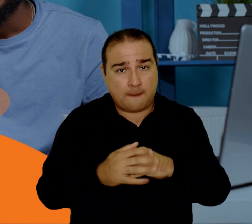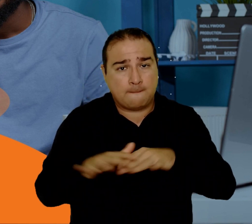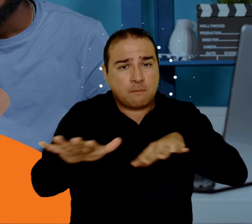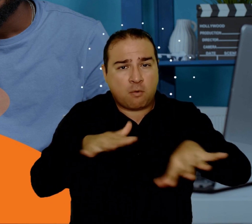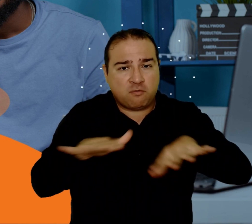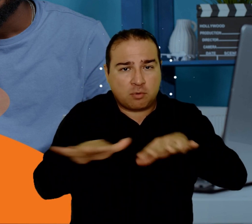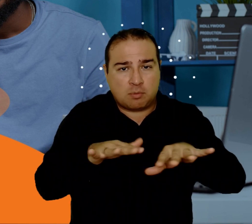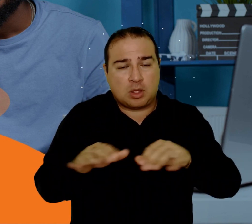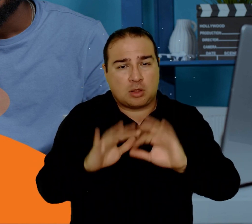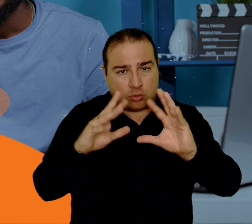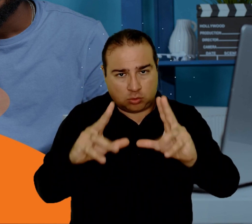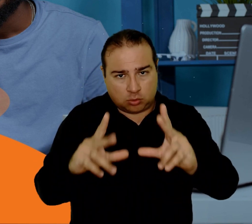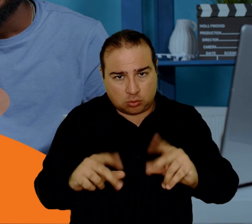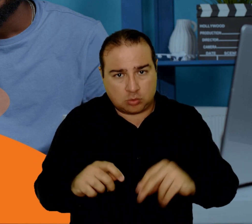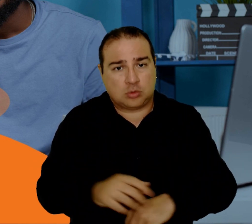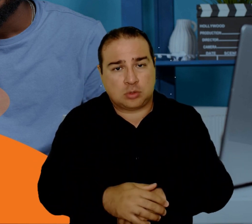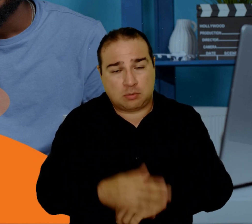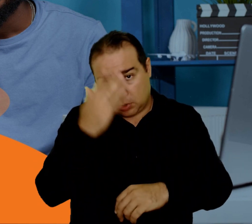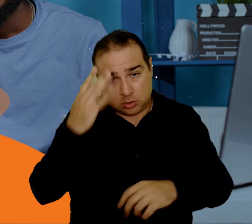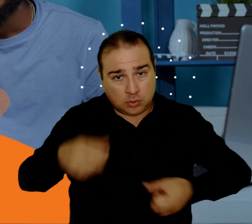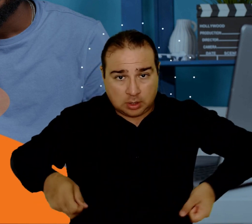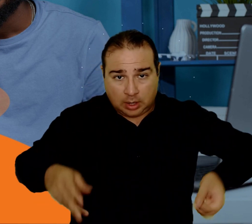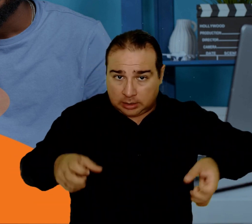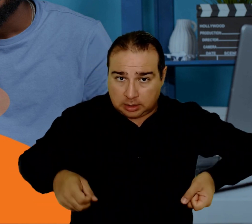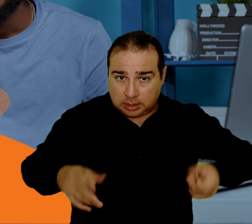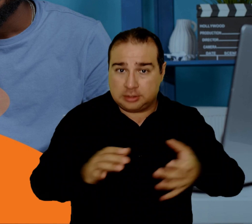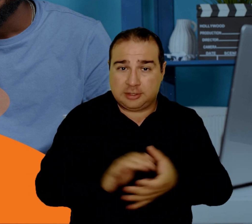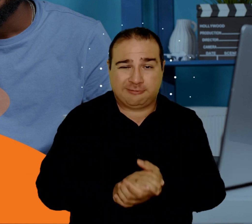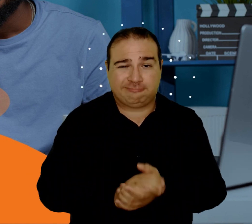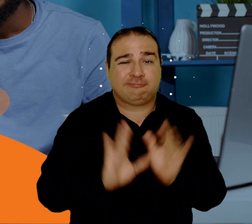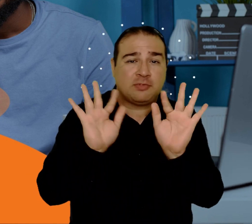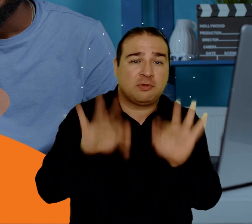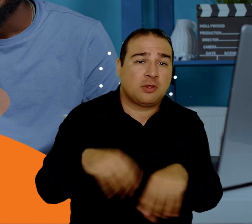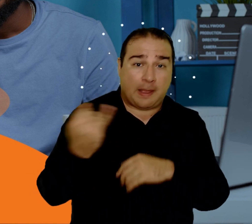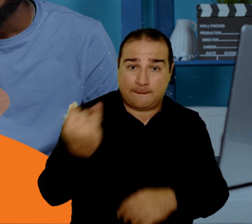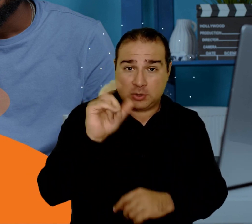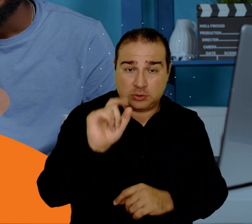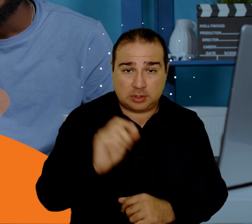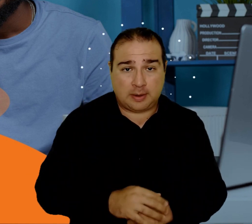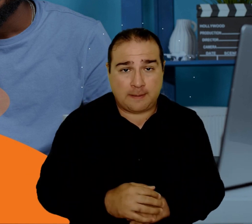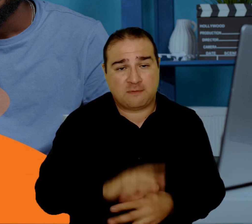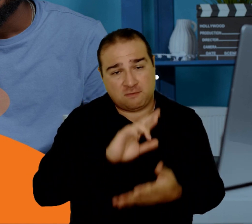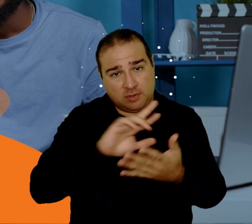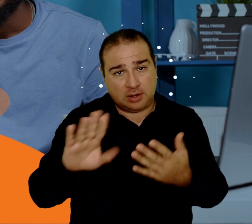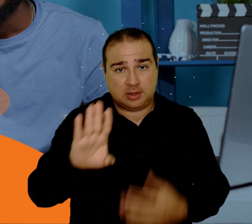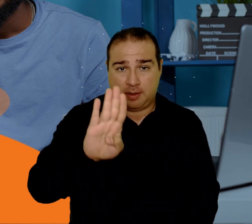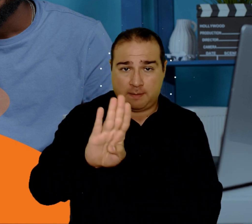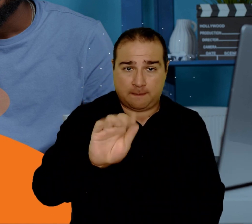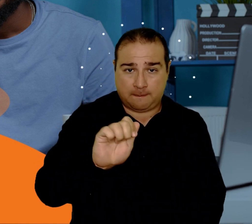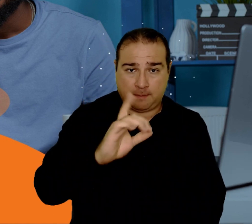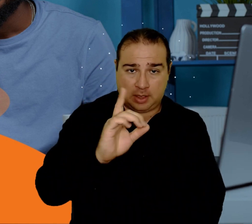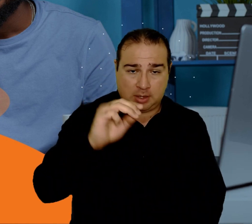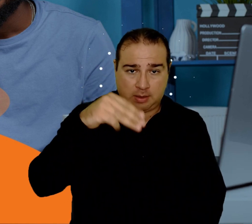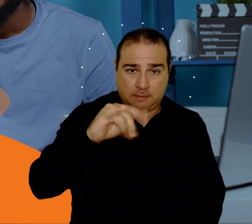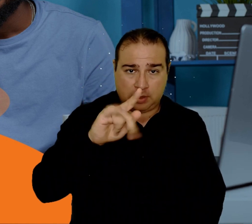a mobilidade dos cadeirantes. E como desfecho, né, o mais importante, além do badminton ter virado